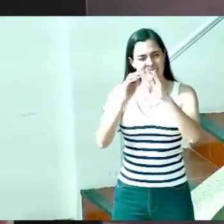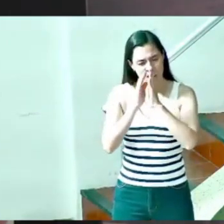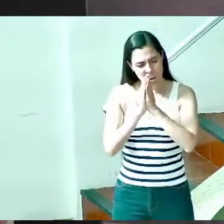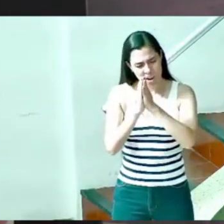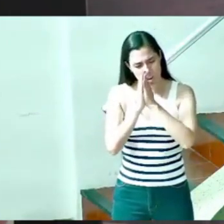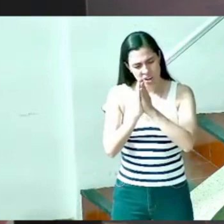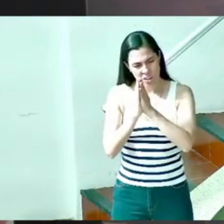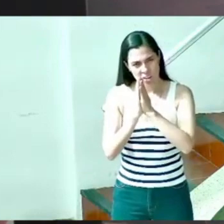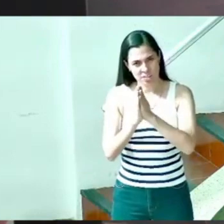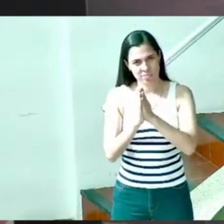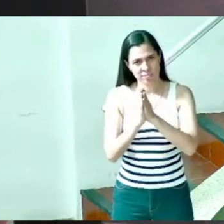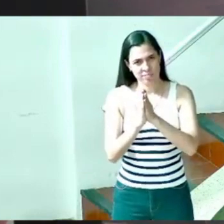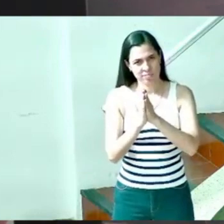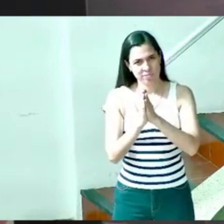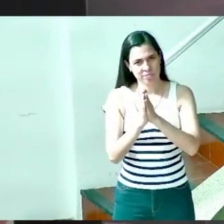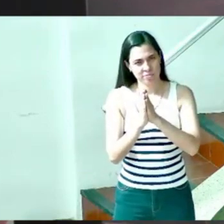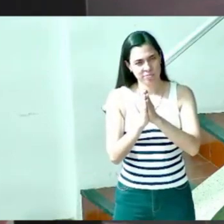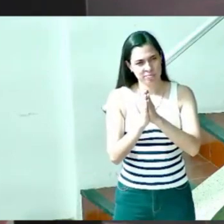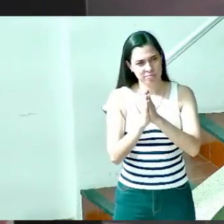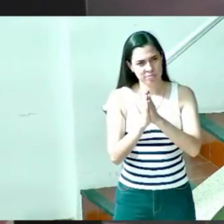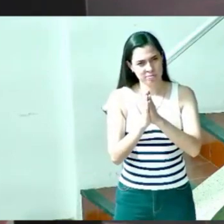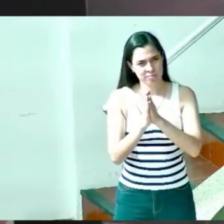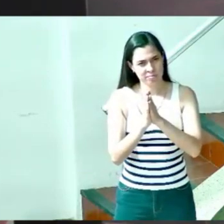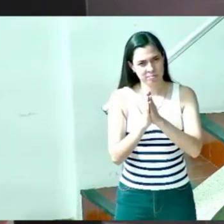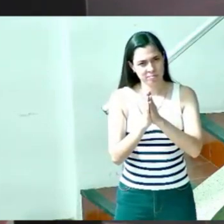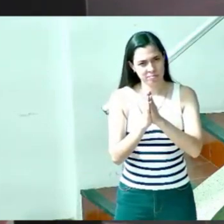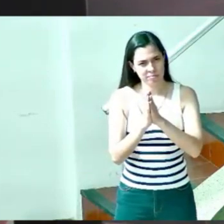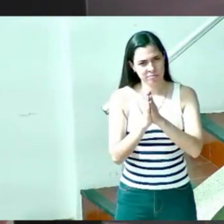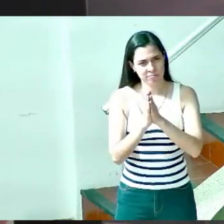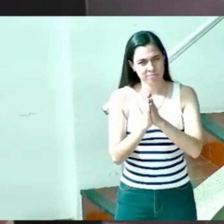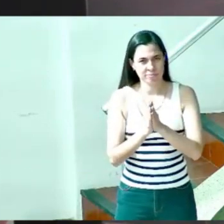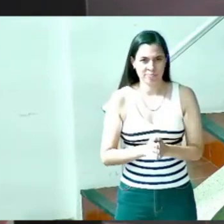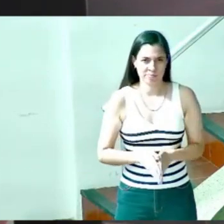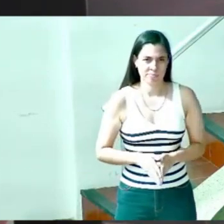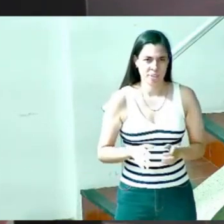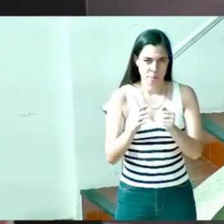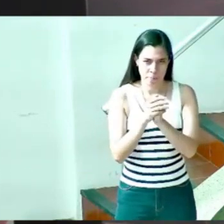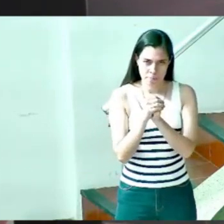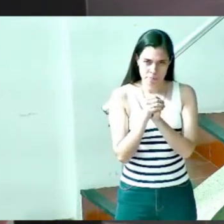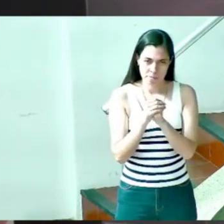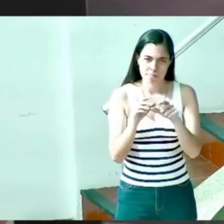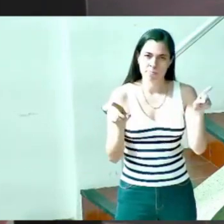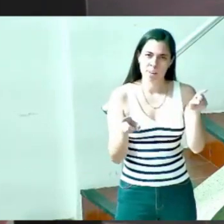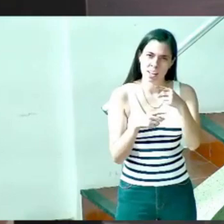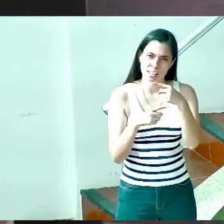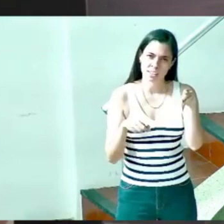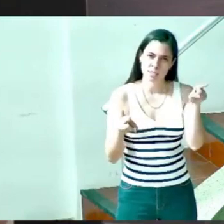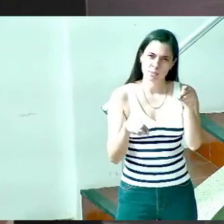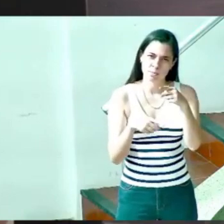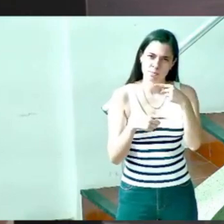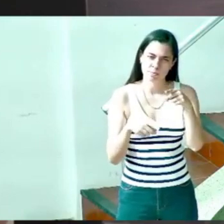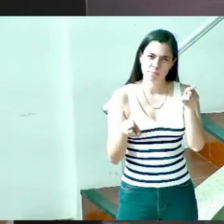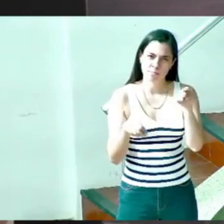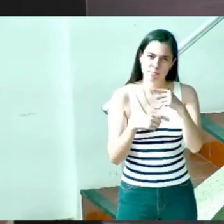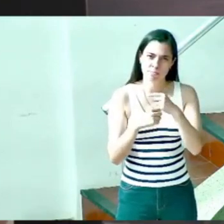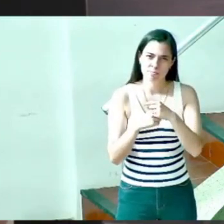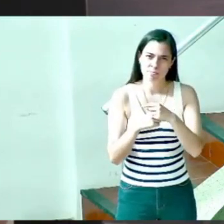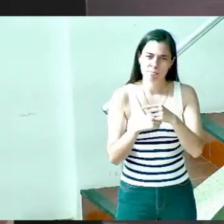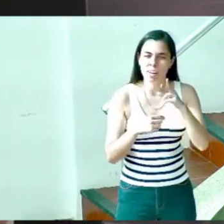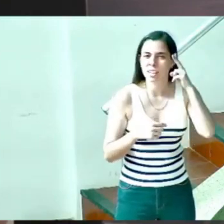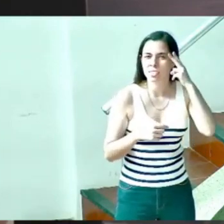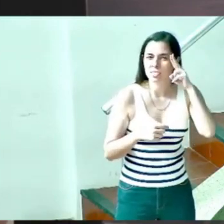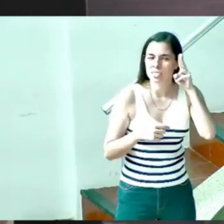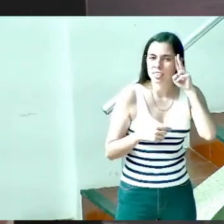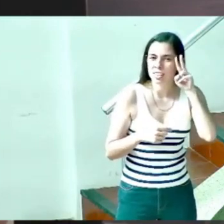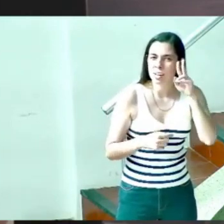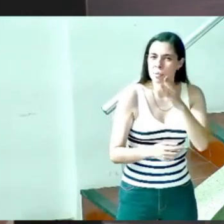ora. Vamos cantar um hino que nos recorda do amparo de Deus.